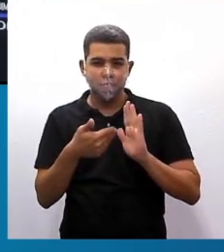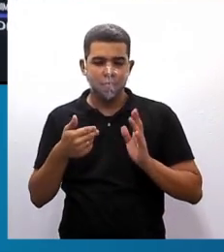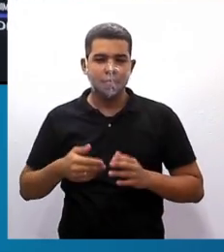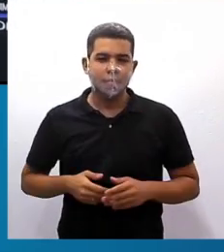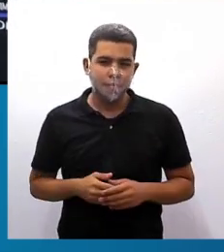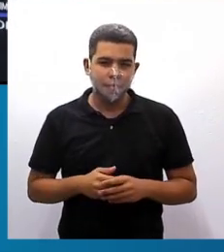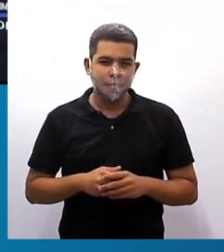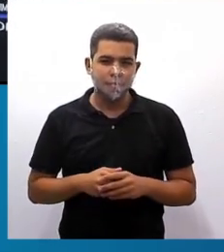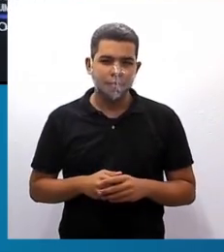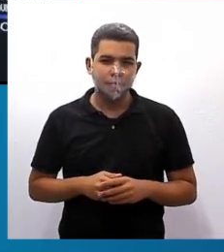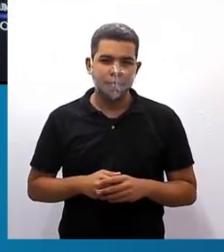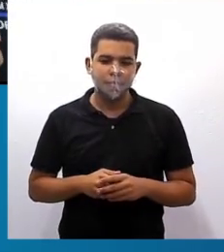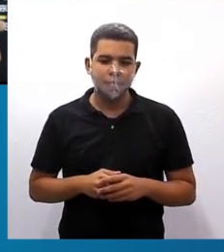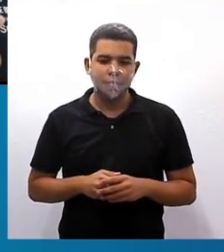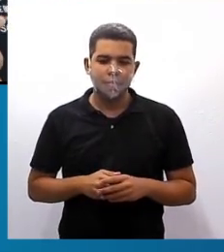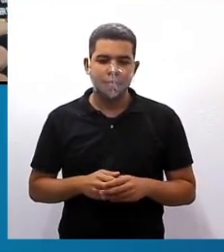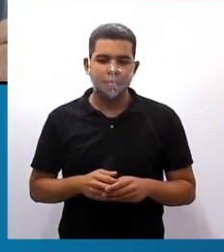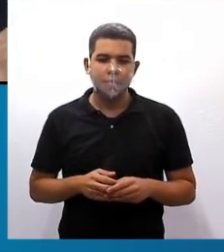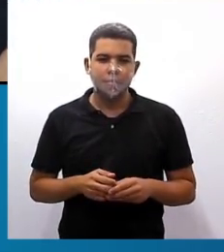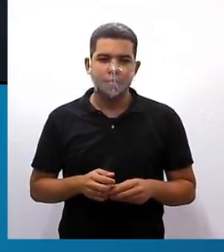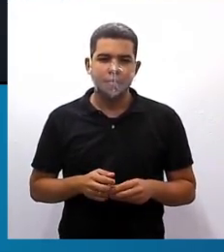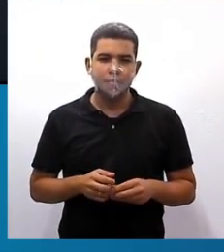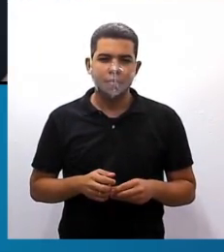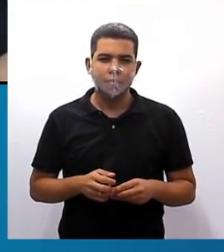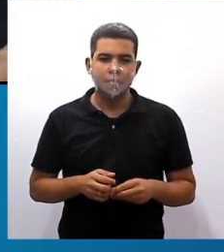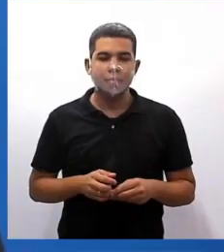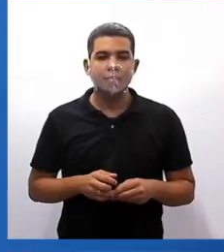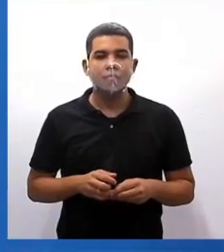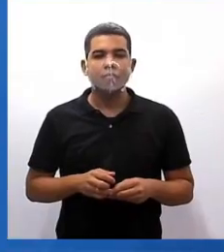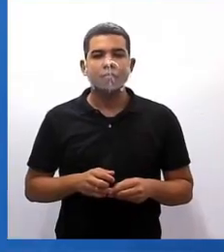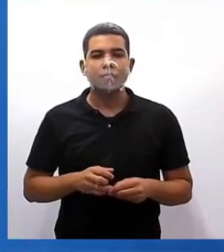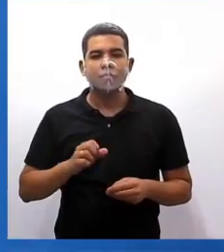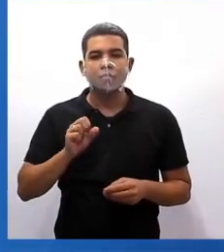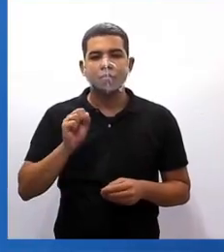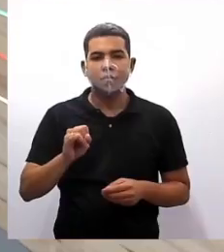11,75 páginas. Beleza? Então, ó, pessoal, é o seguinte,